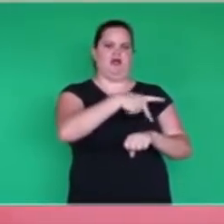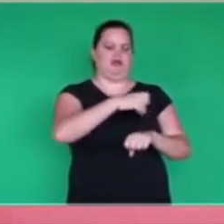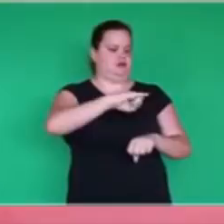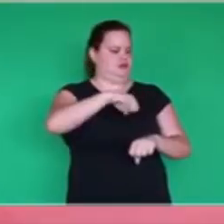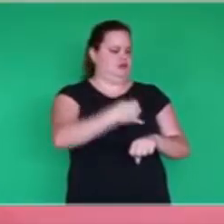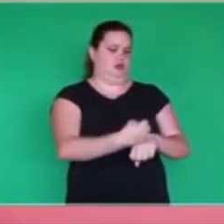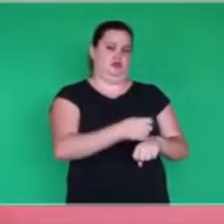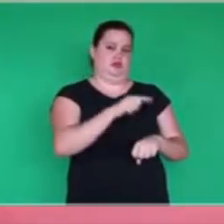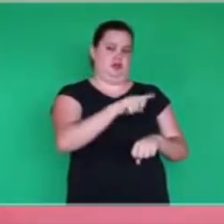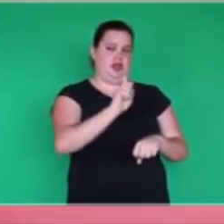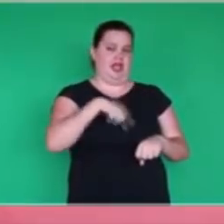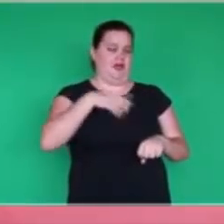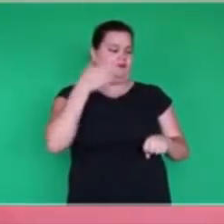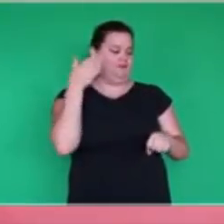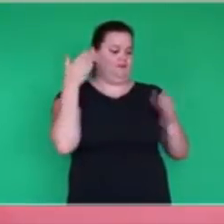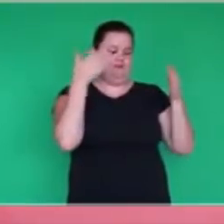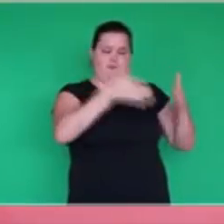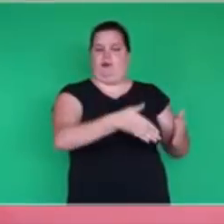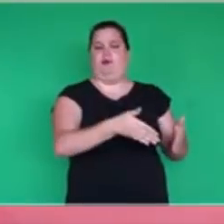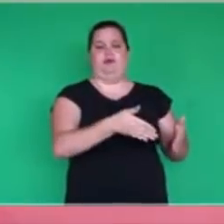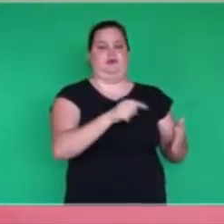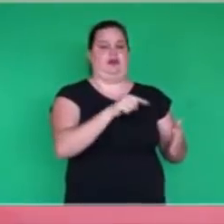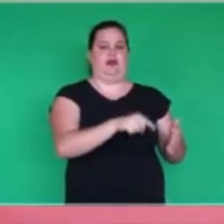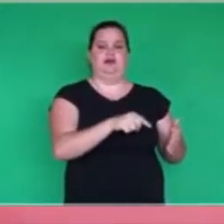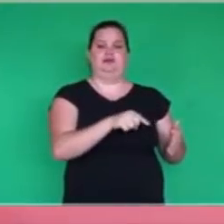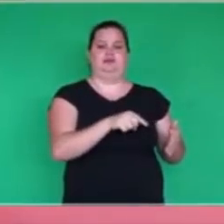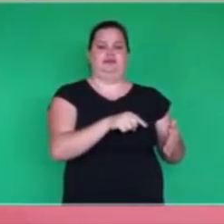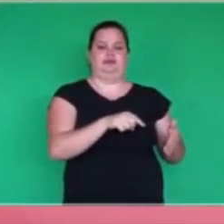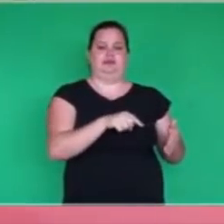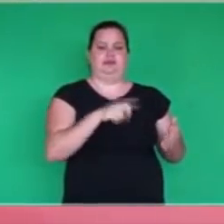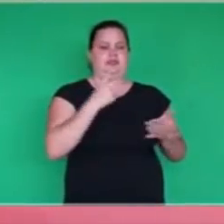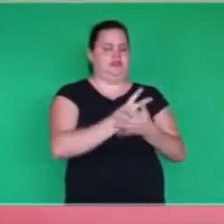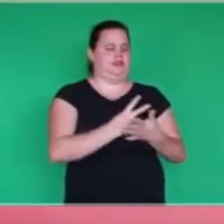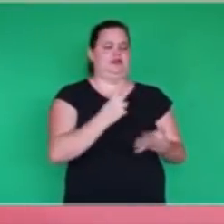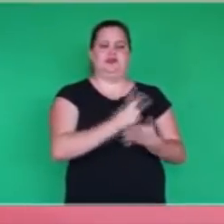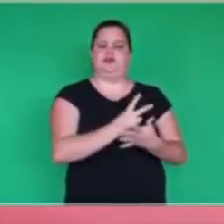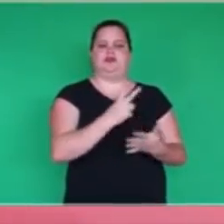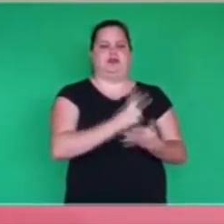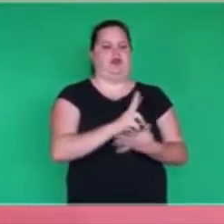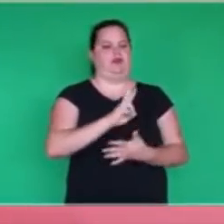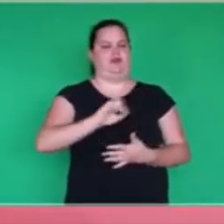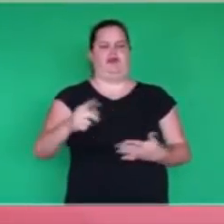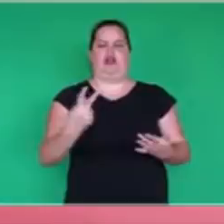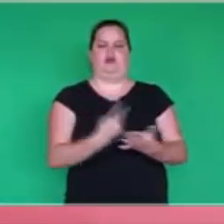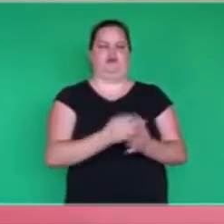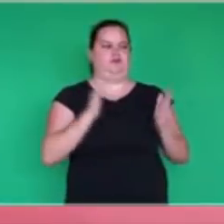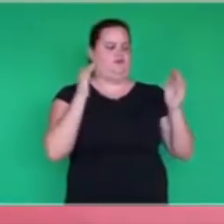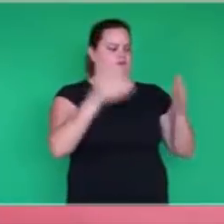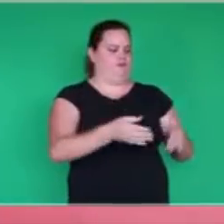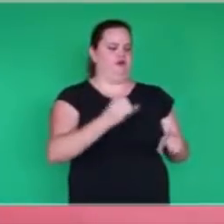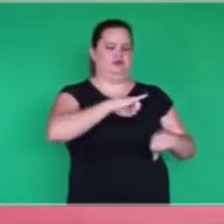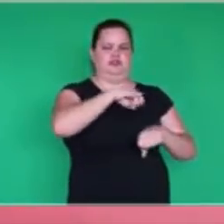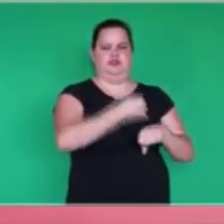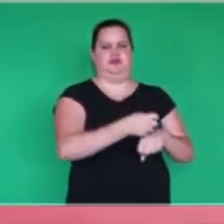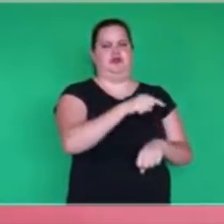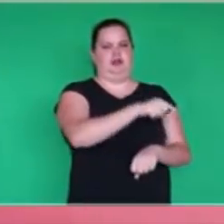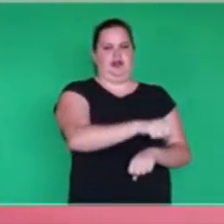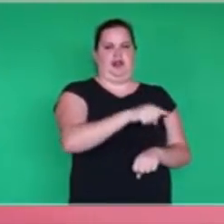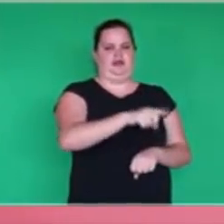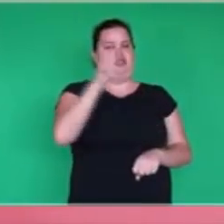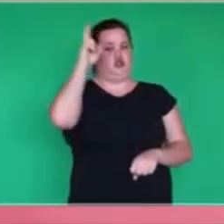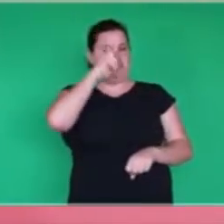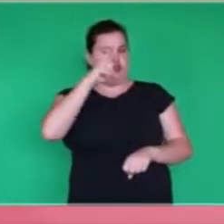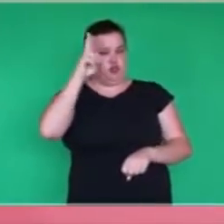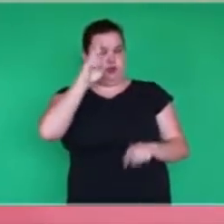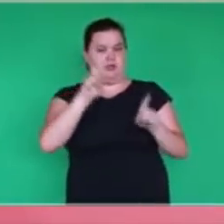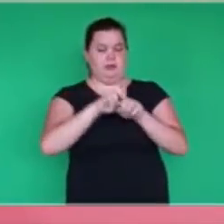o palco, foi, é e será o palco de todos os acontecimentos históricos